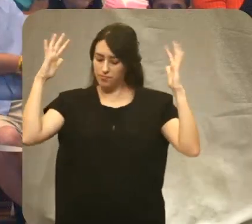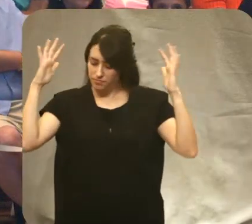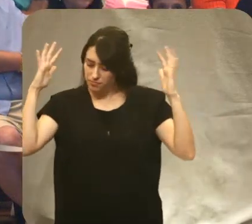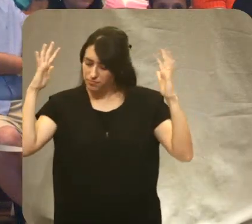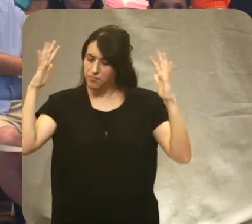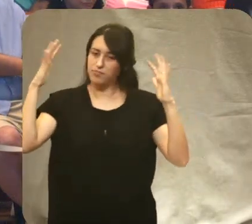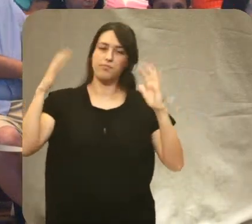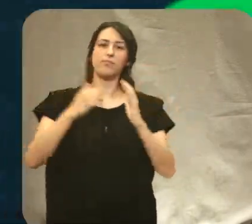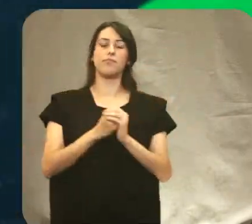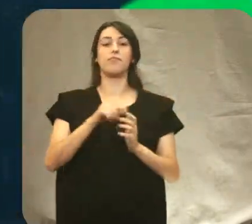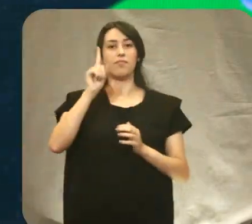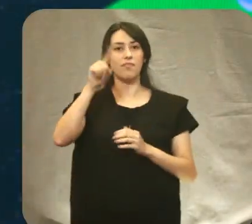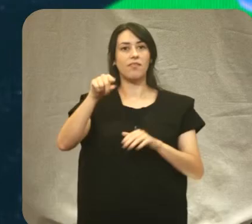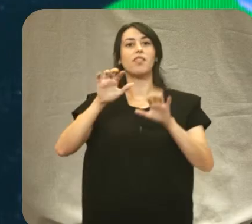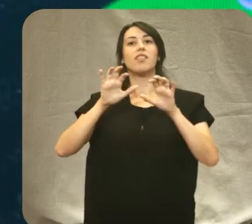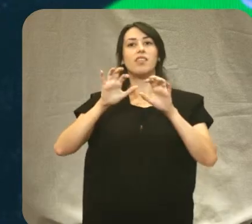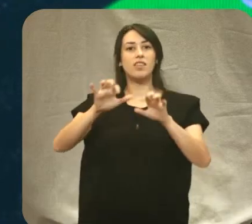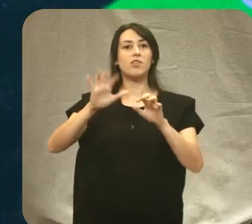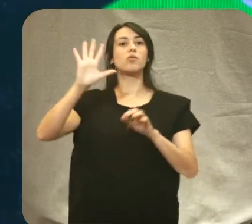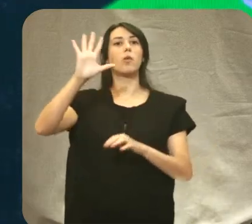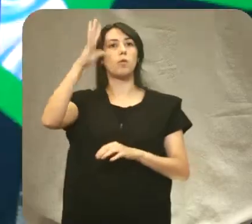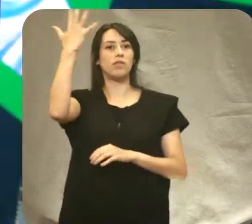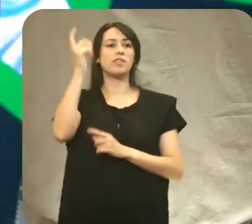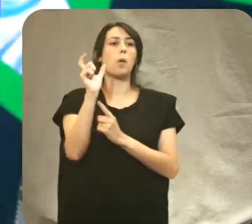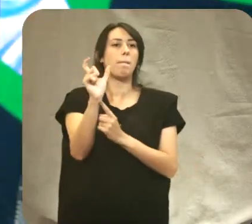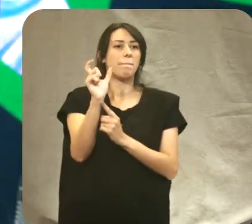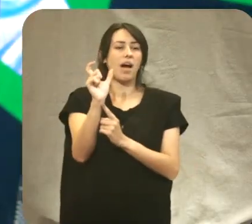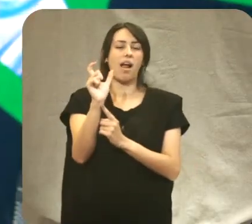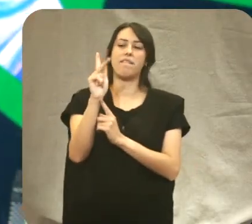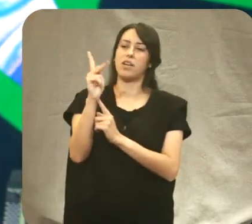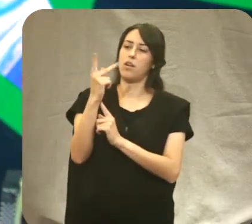Foi exatamente isso que aconteceu com a palavra humildade.